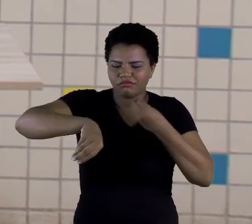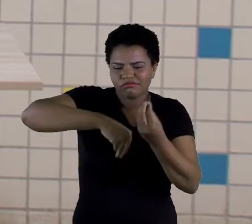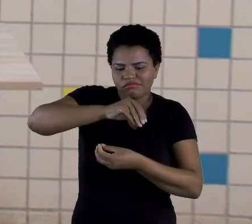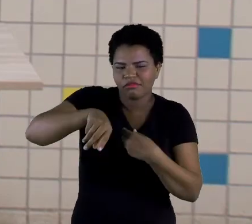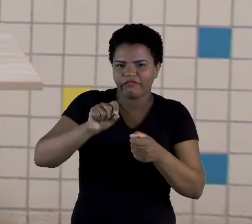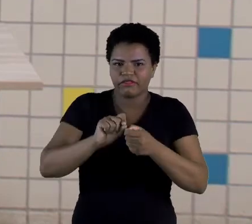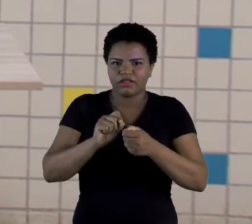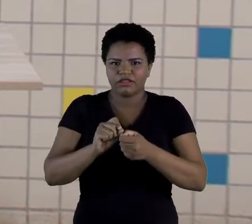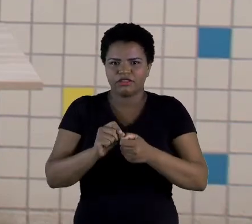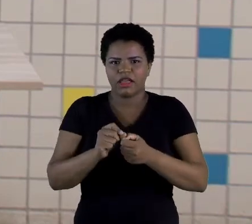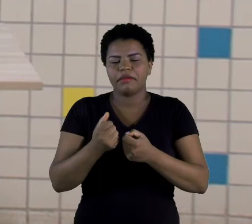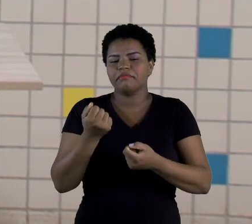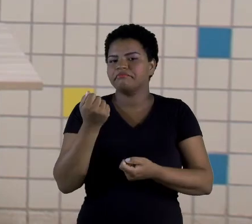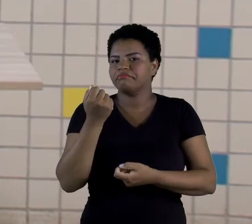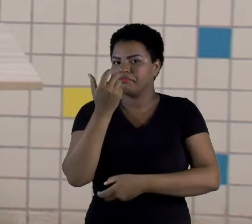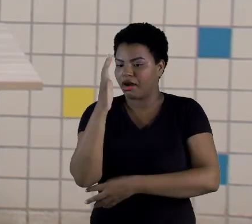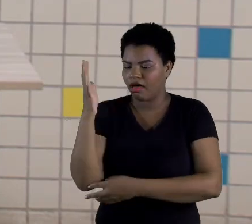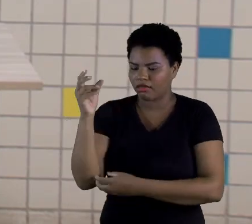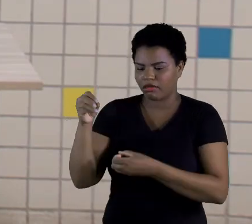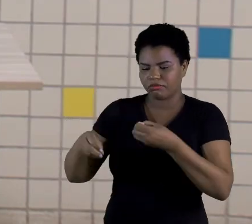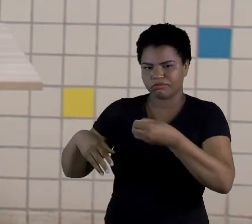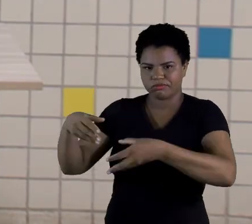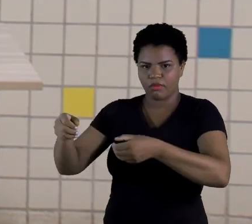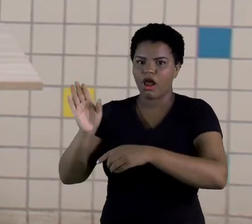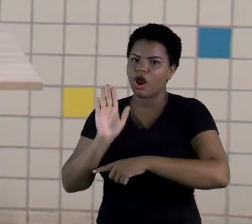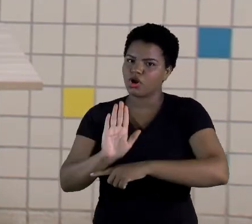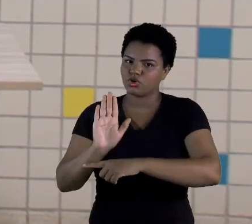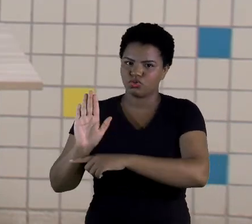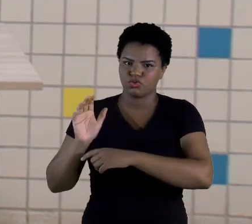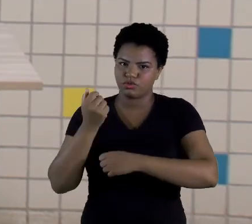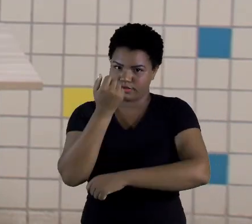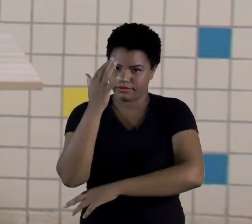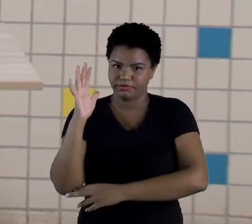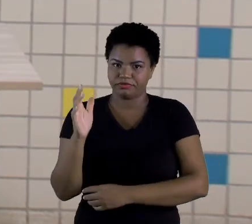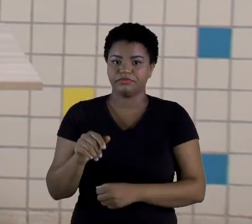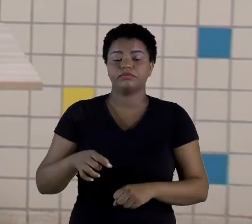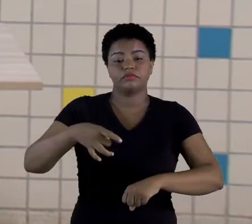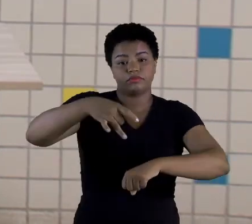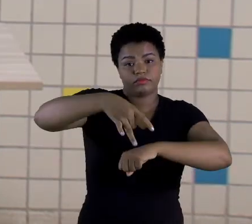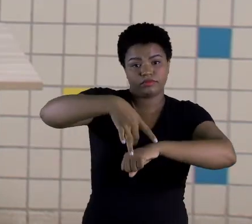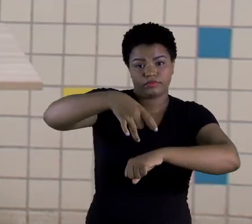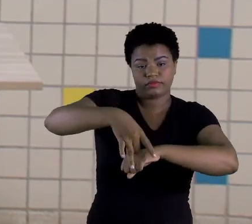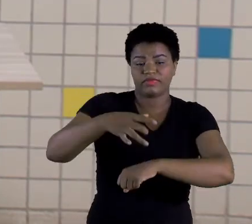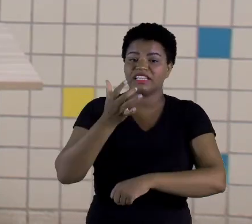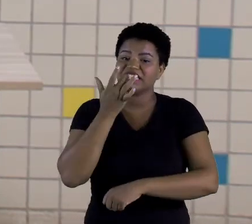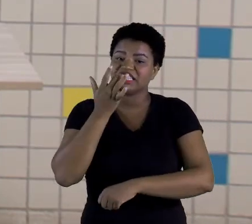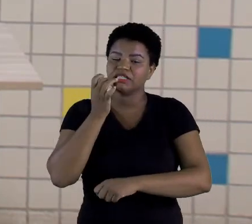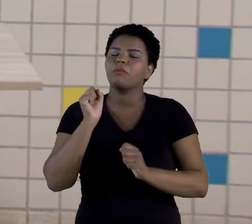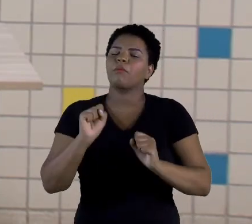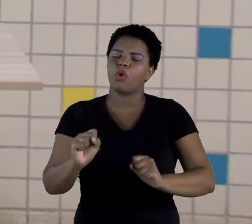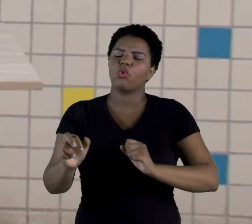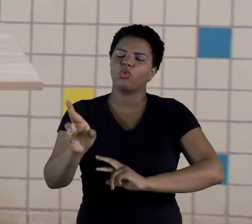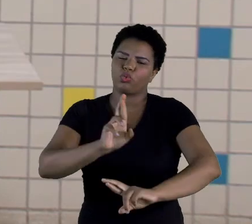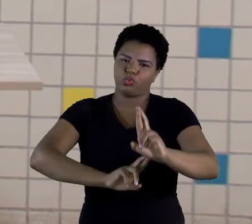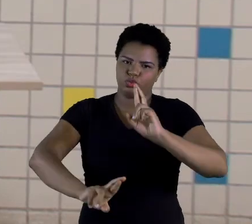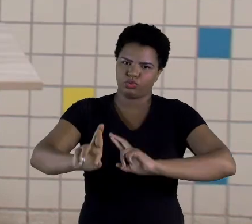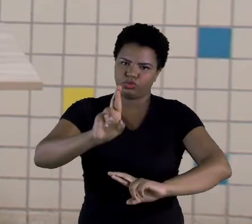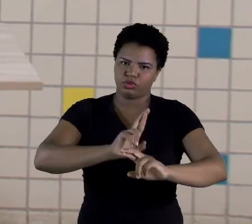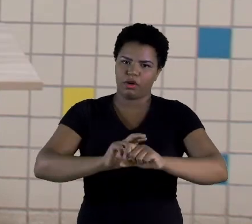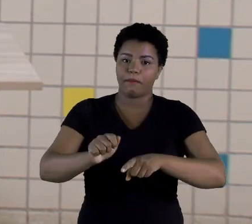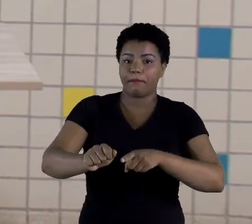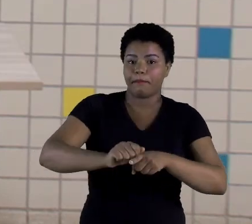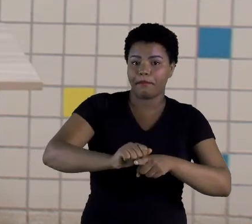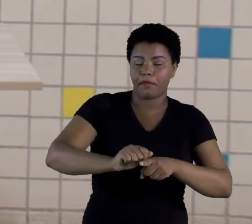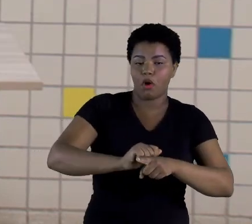para estar ali ajudando a própria natureza. Vidros e plástico também pode ser reciclado. Borrachas e